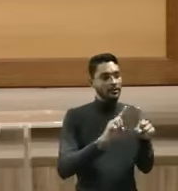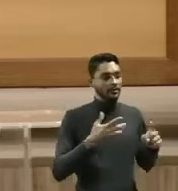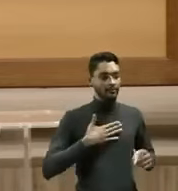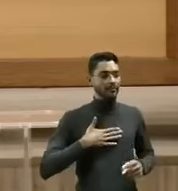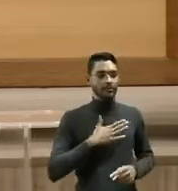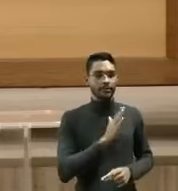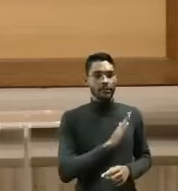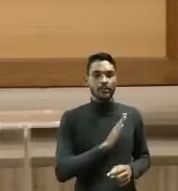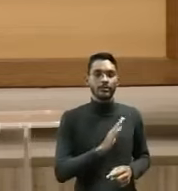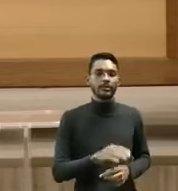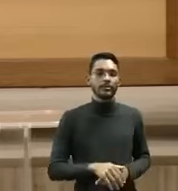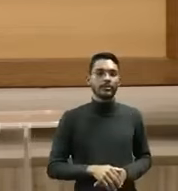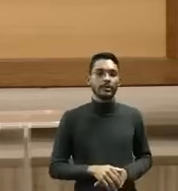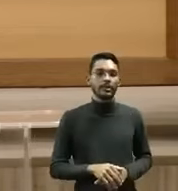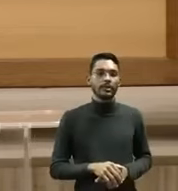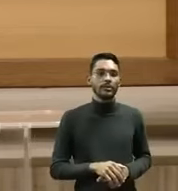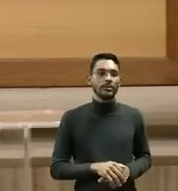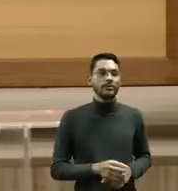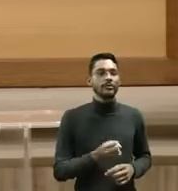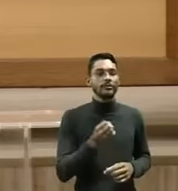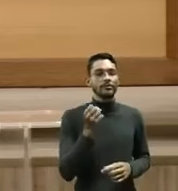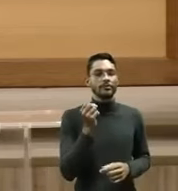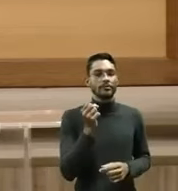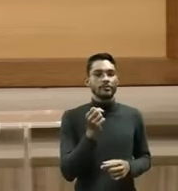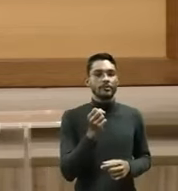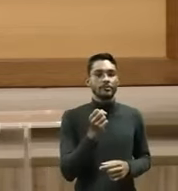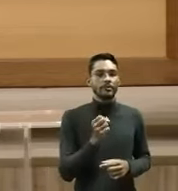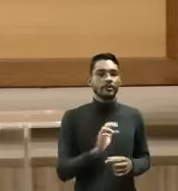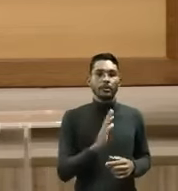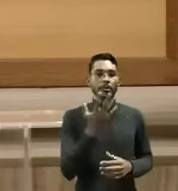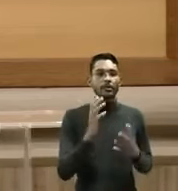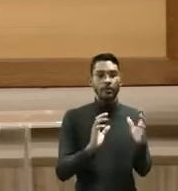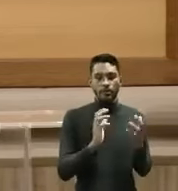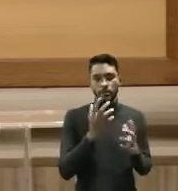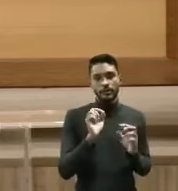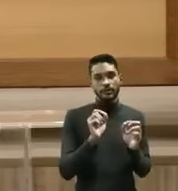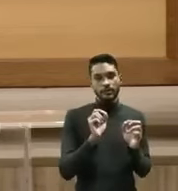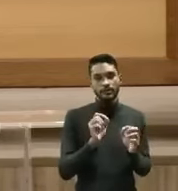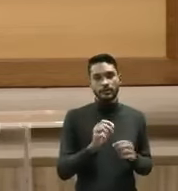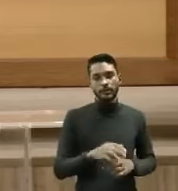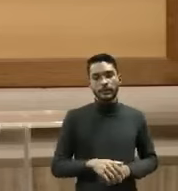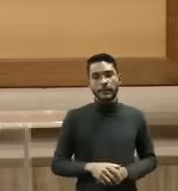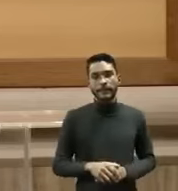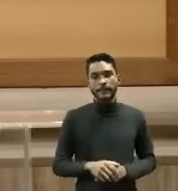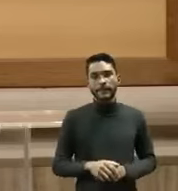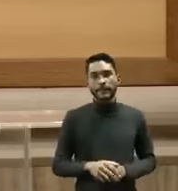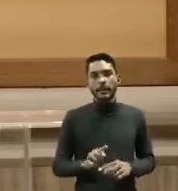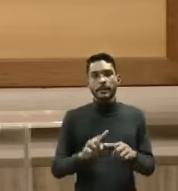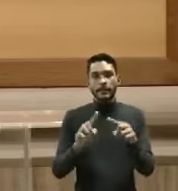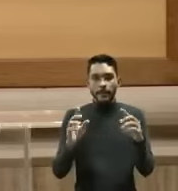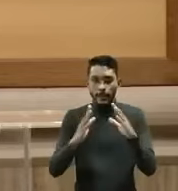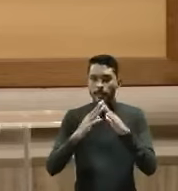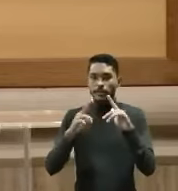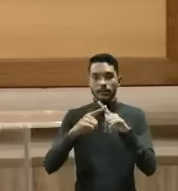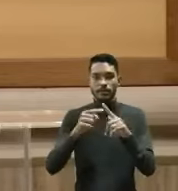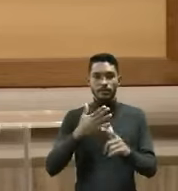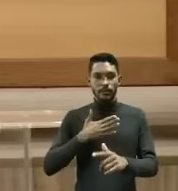fazer isso nem eu posso fazer porque a igreja não é minha a igreja é do Senhor